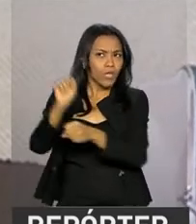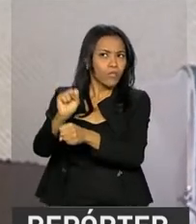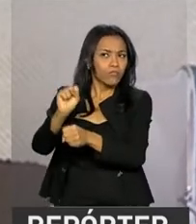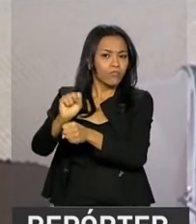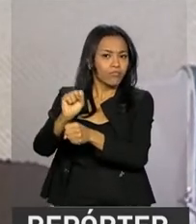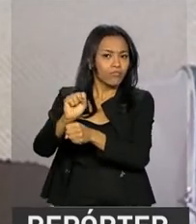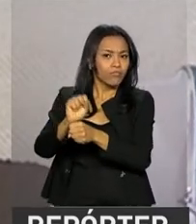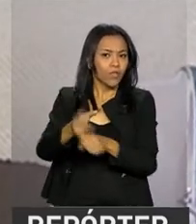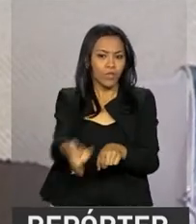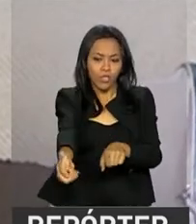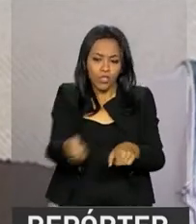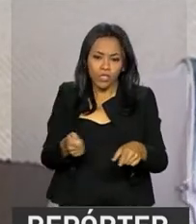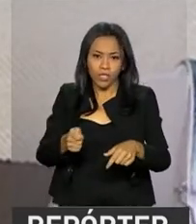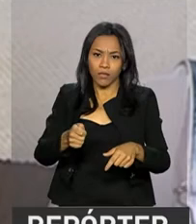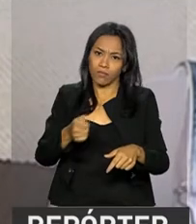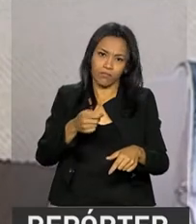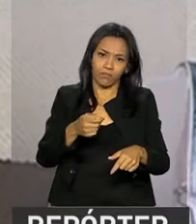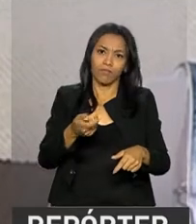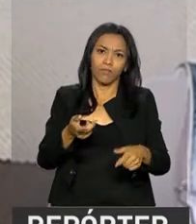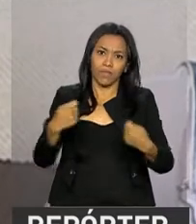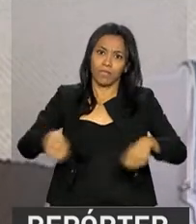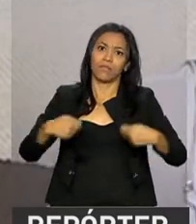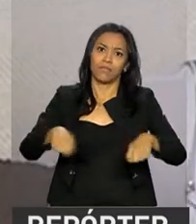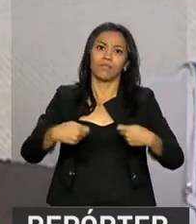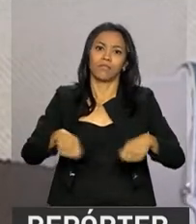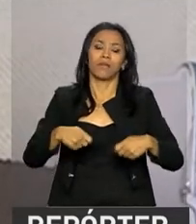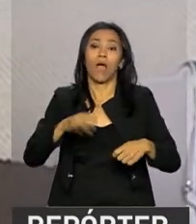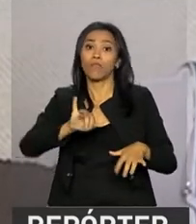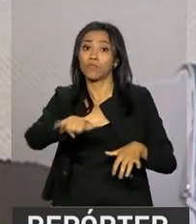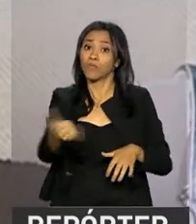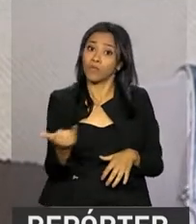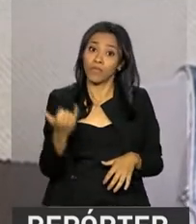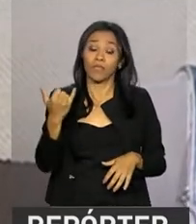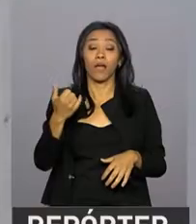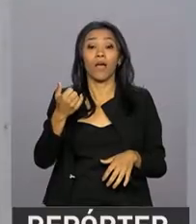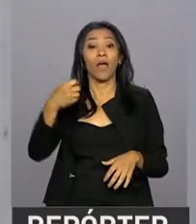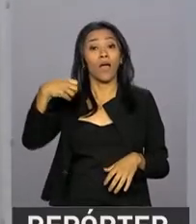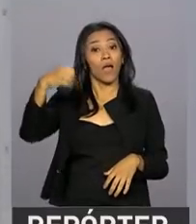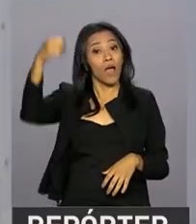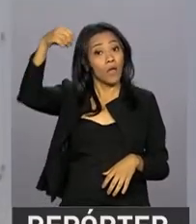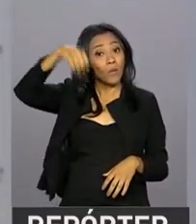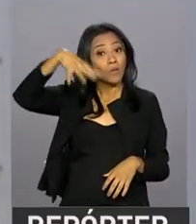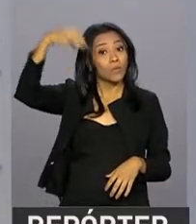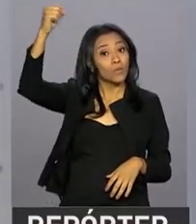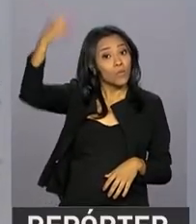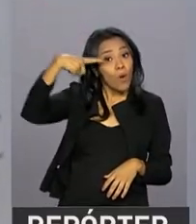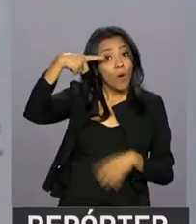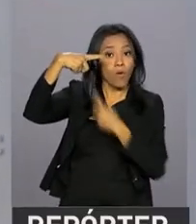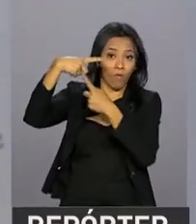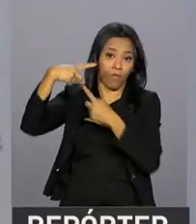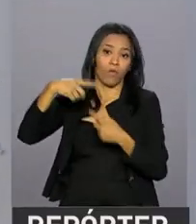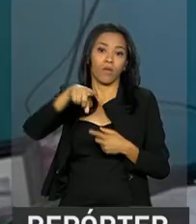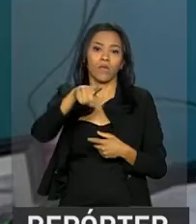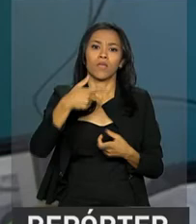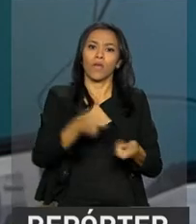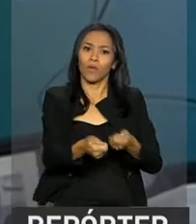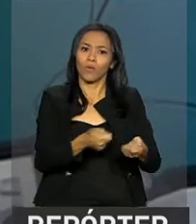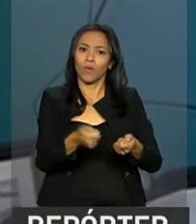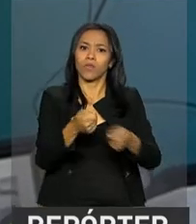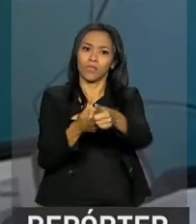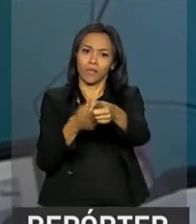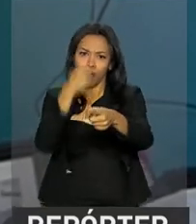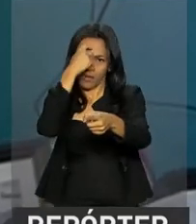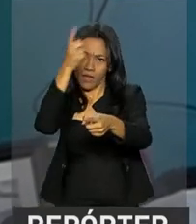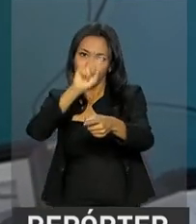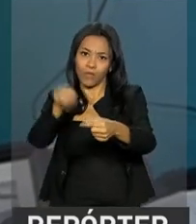ou tira da tomada. A gente tenta aproveitar ao máximo a luz solar. Mais do que economizar na conta de luz, a